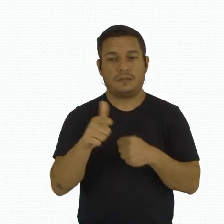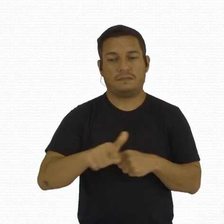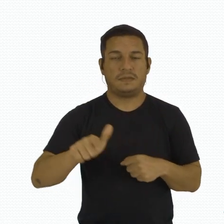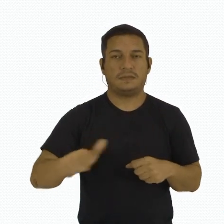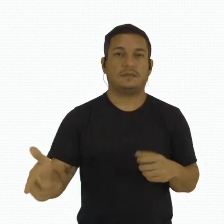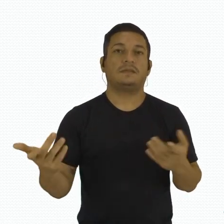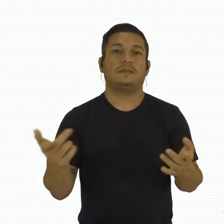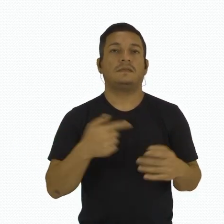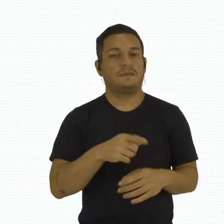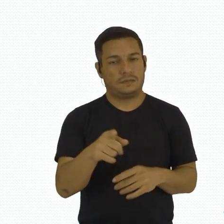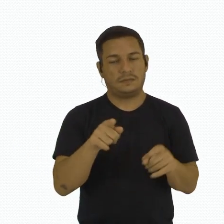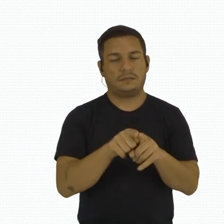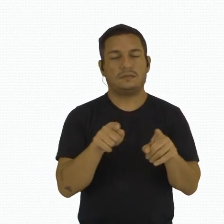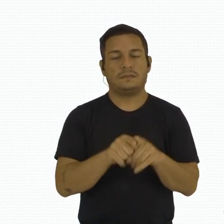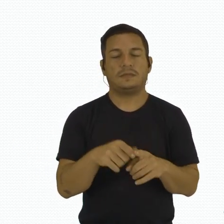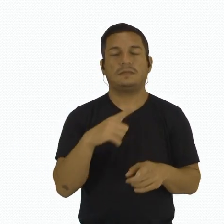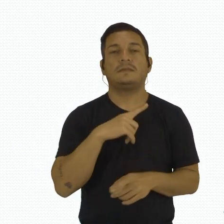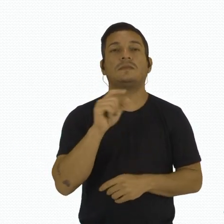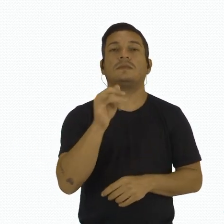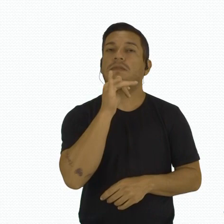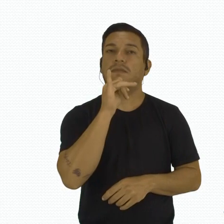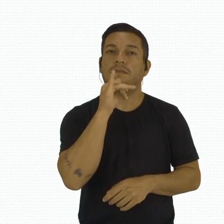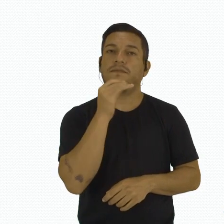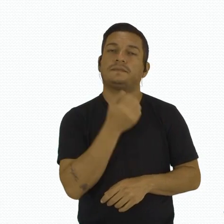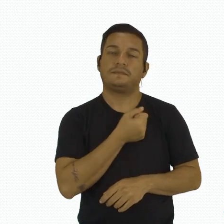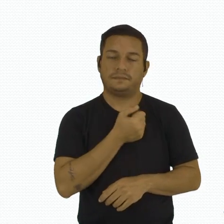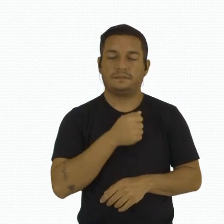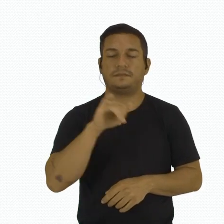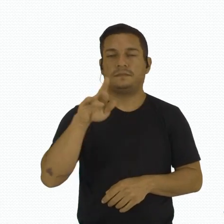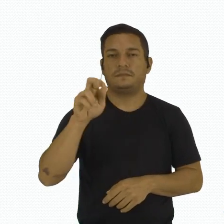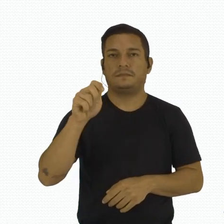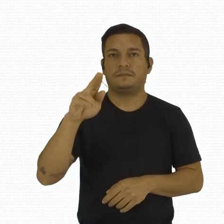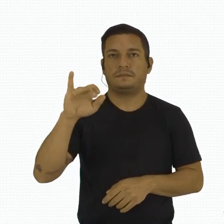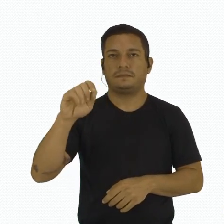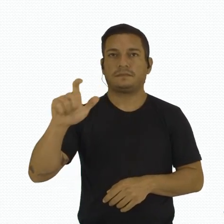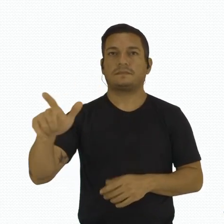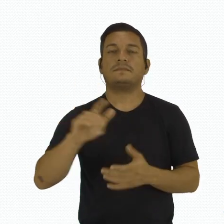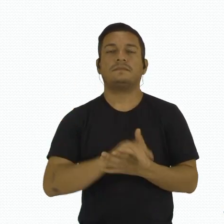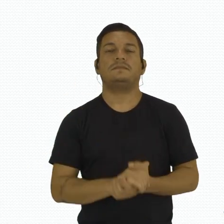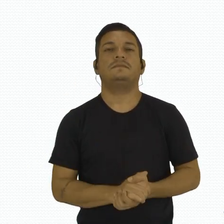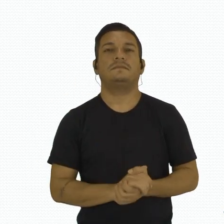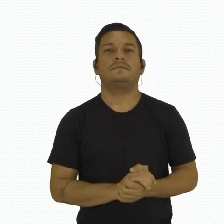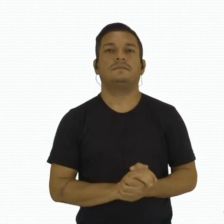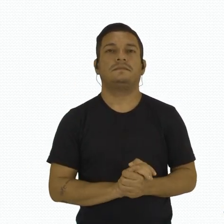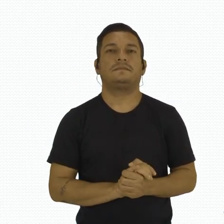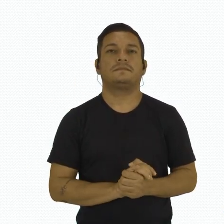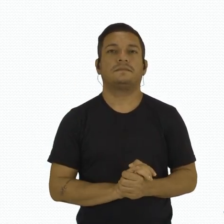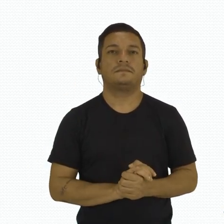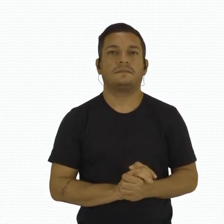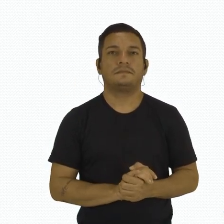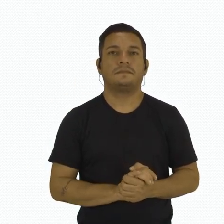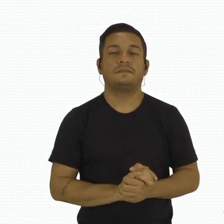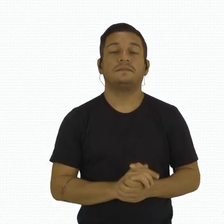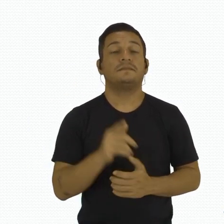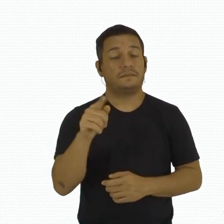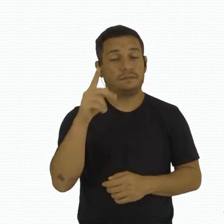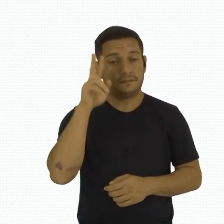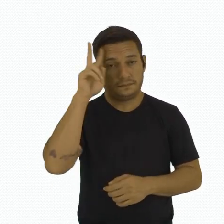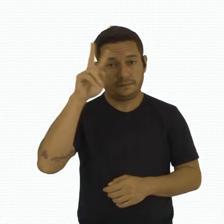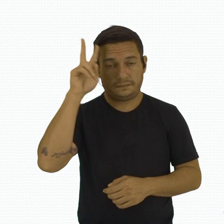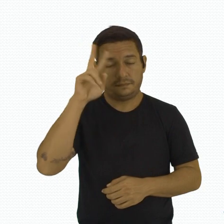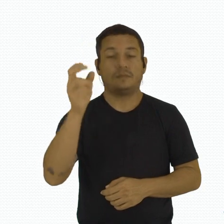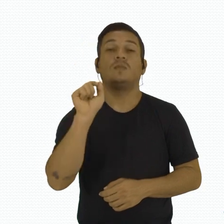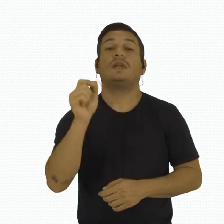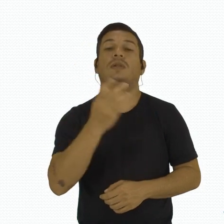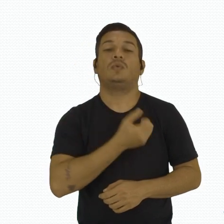Então, nesse caso, você também tem um exemplo de número irracional. Eu vou aqui adiantar um teorema para vocês bastante legal. Se você lembra aí o que é